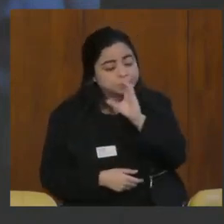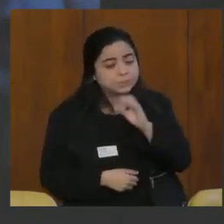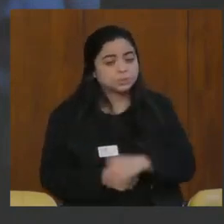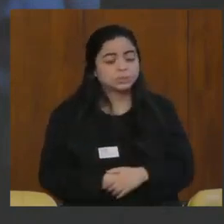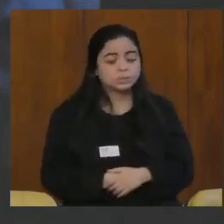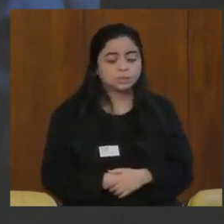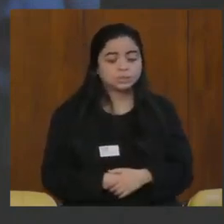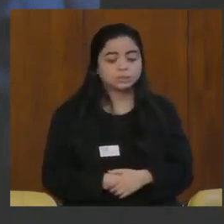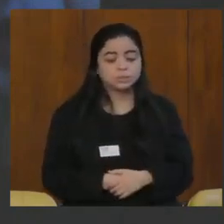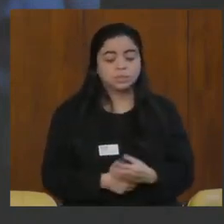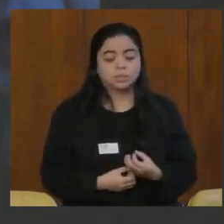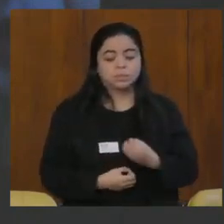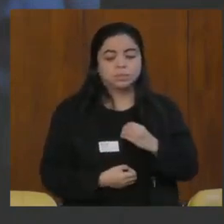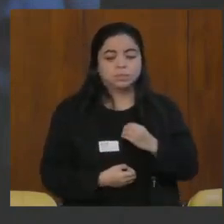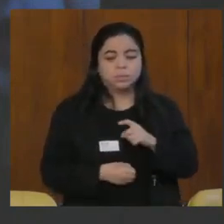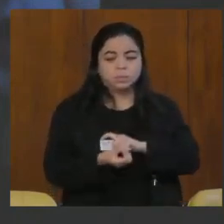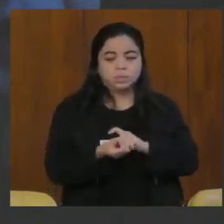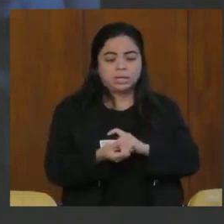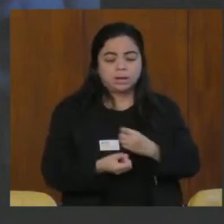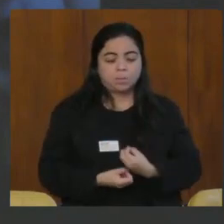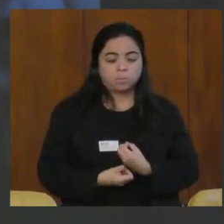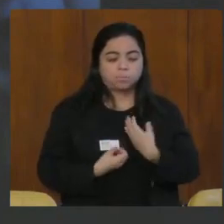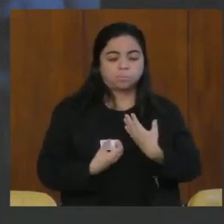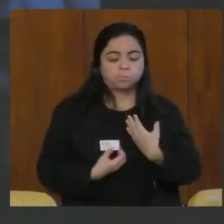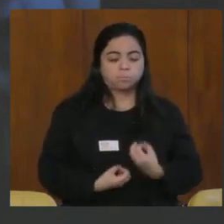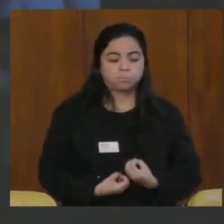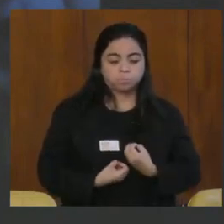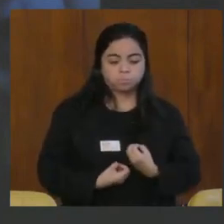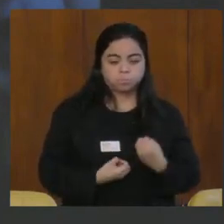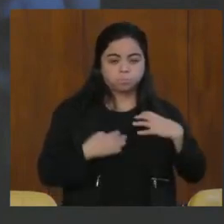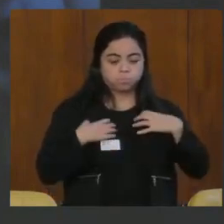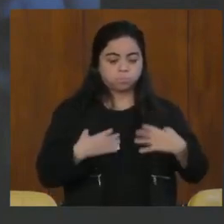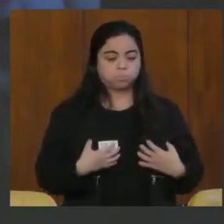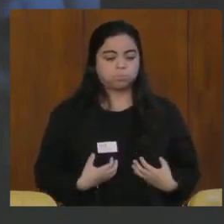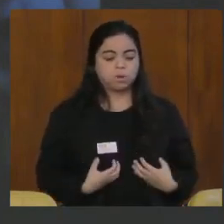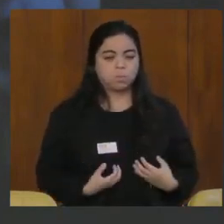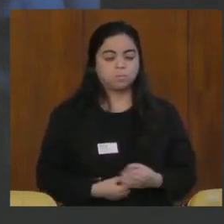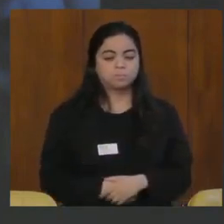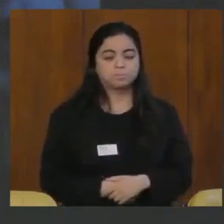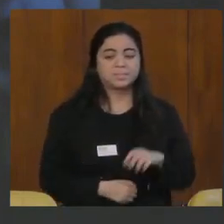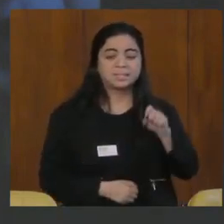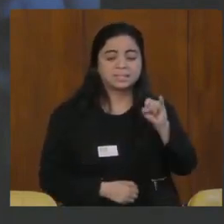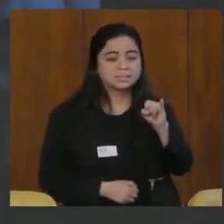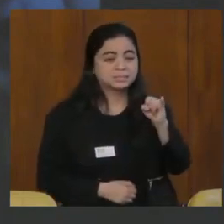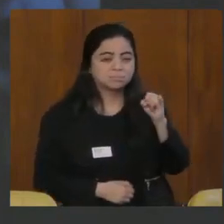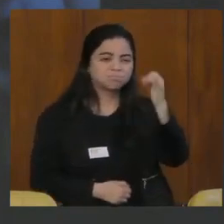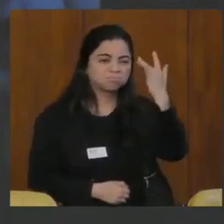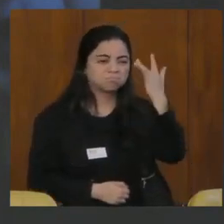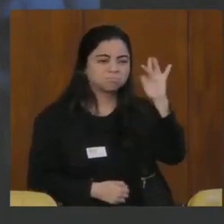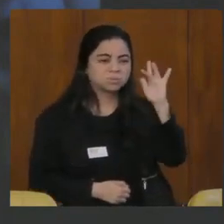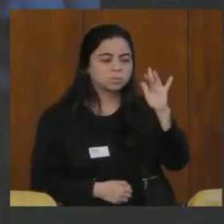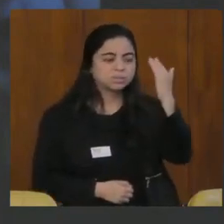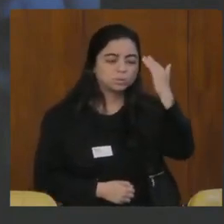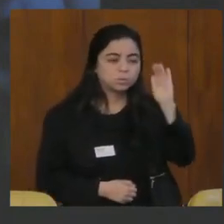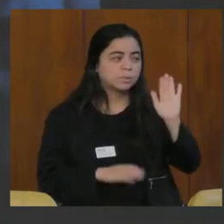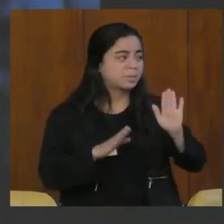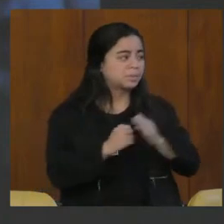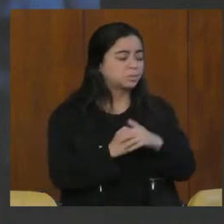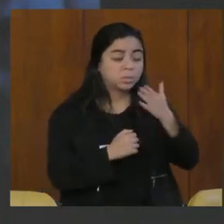sangue da braquial para o pulmão. Então, é tranquilo, se não der para fazer a completa. Não é